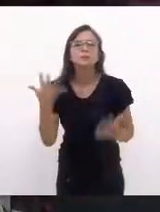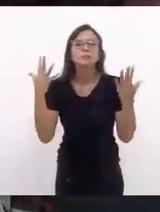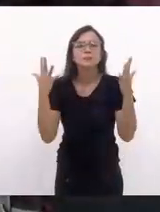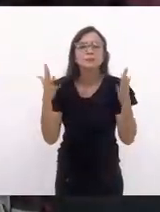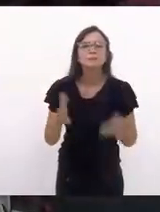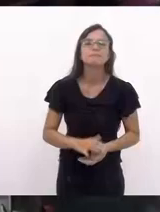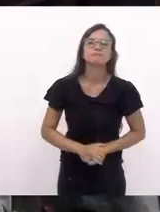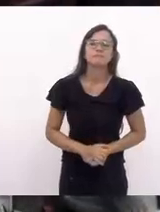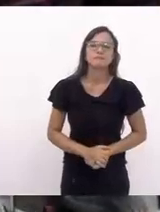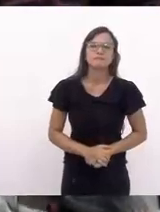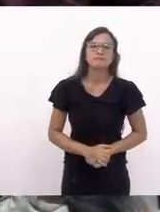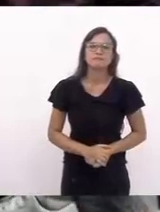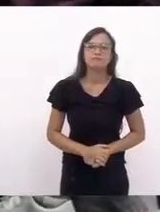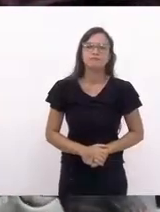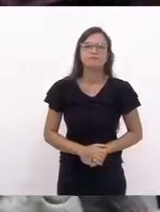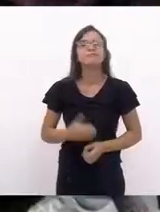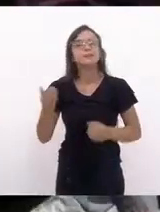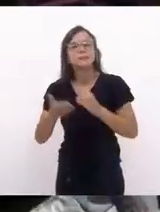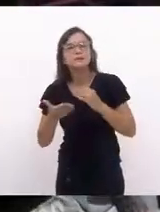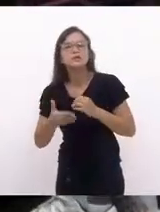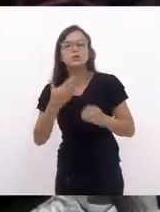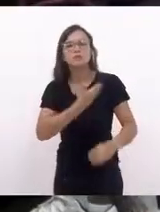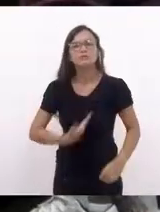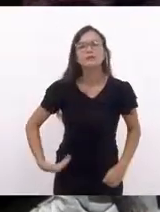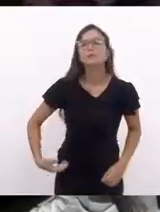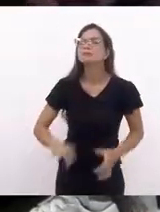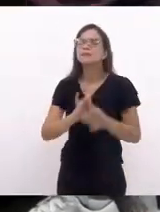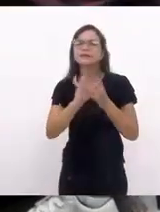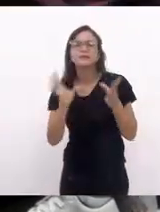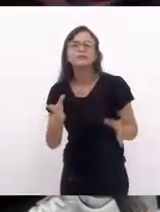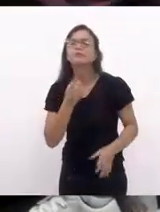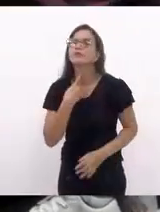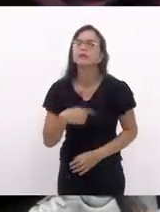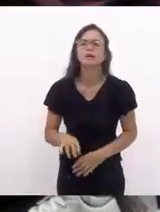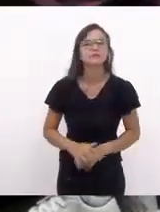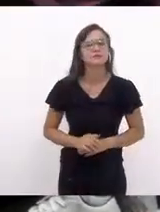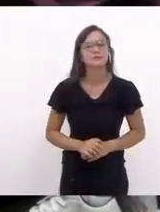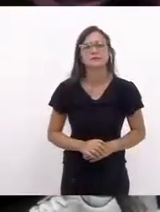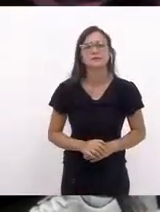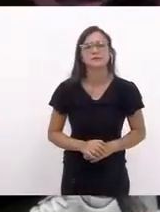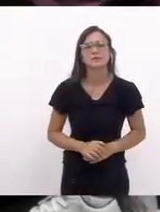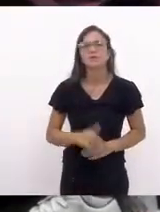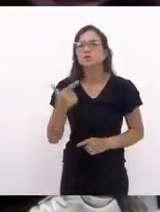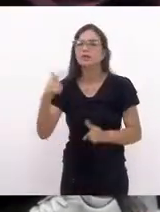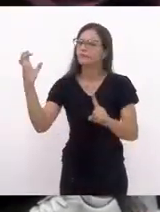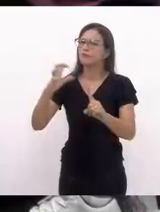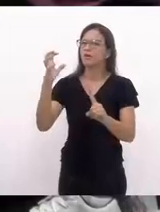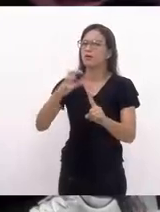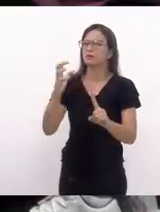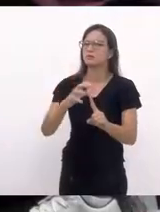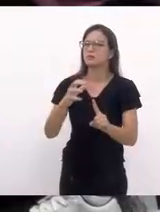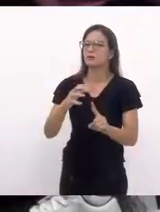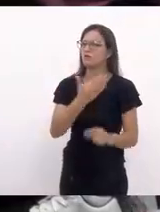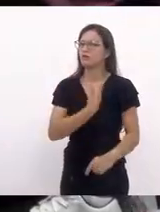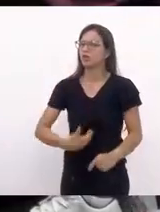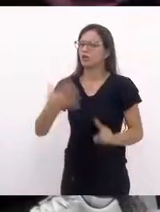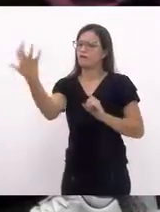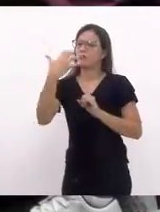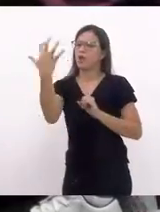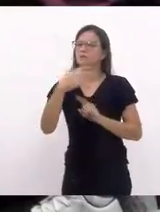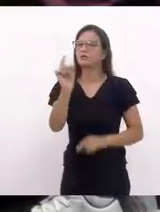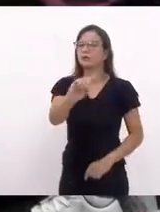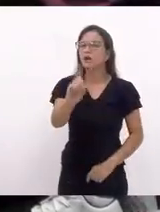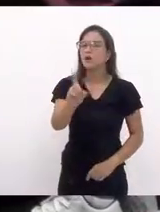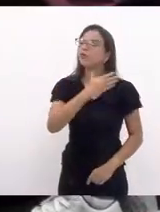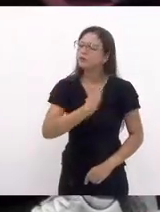Presidente deixou a base do governo à vontade né não teve então qualquer tipo de influência por parte do nosso Governador contrário nosso